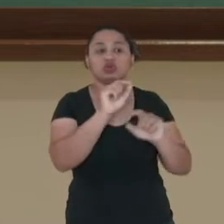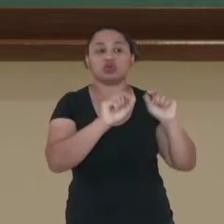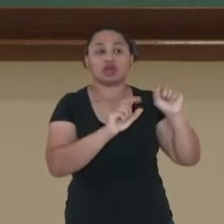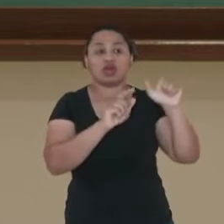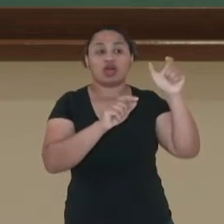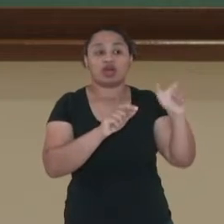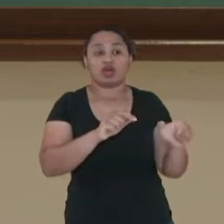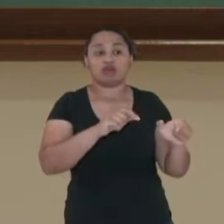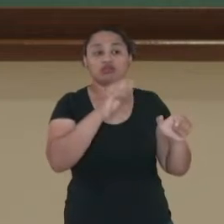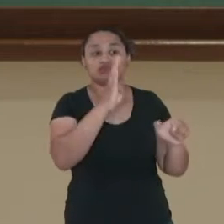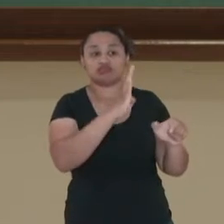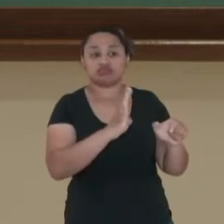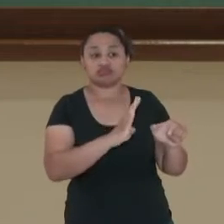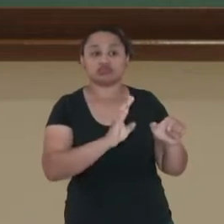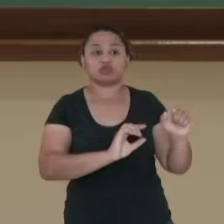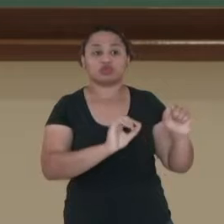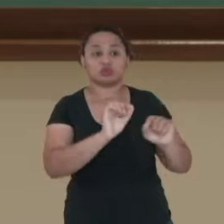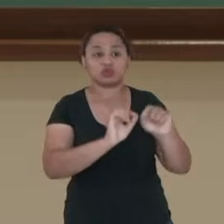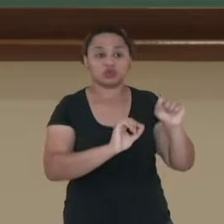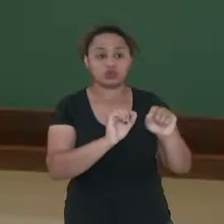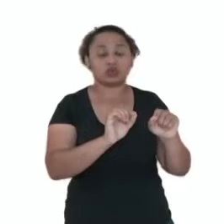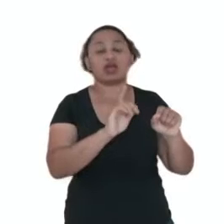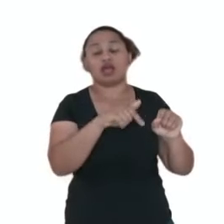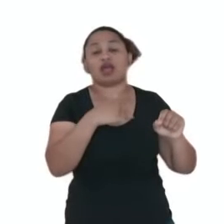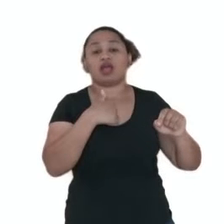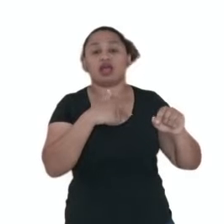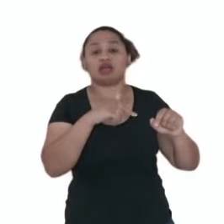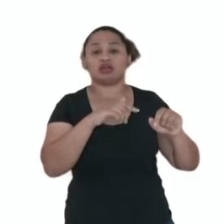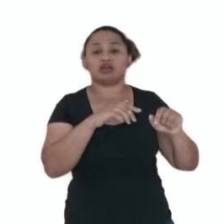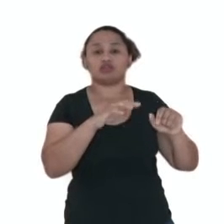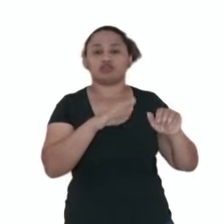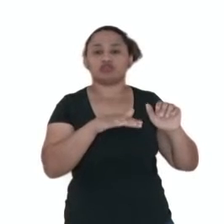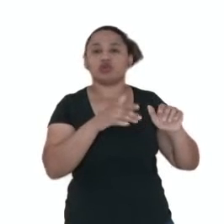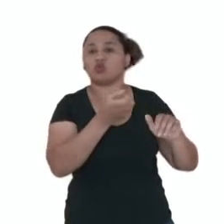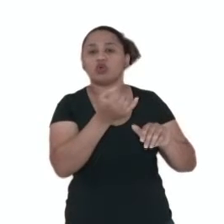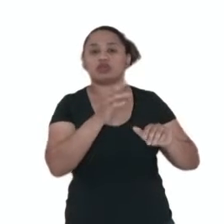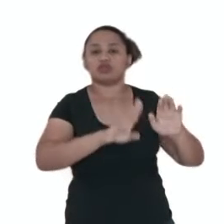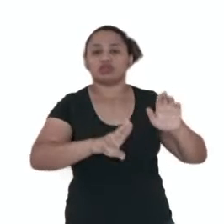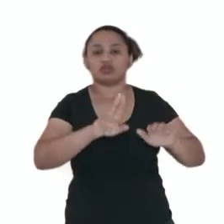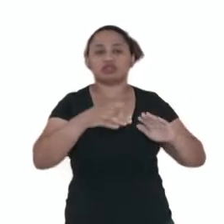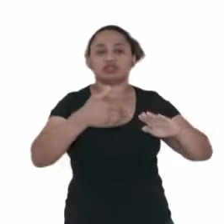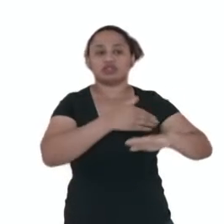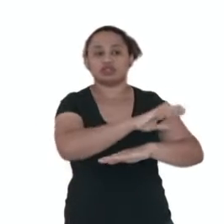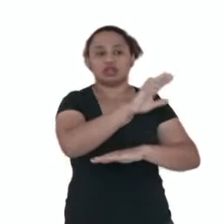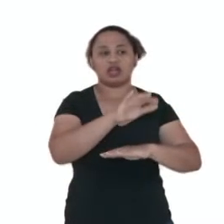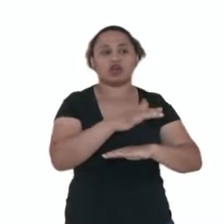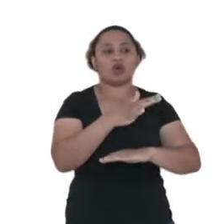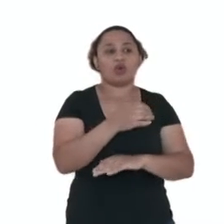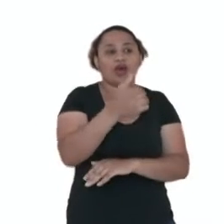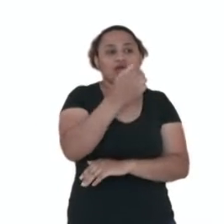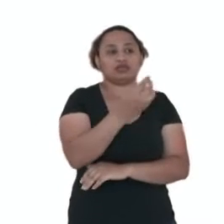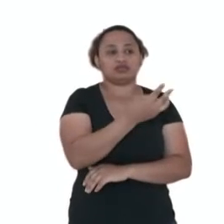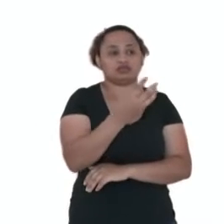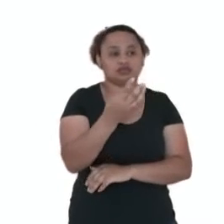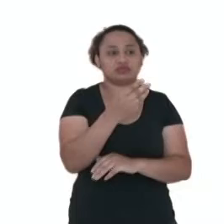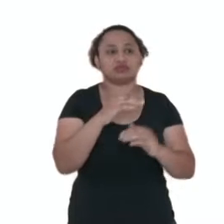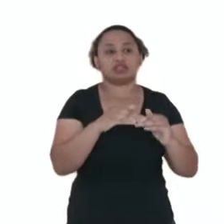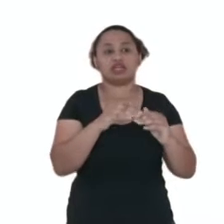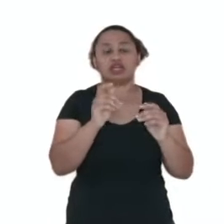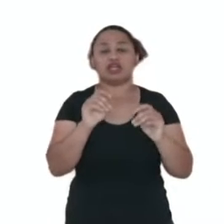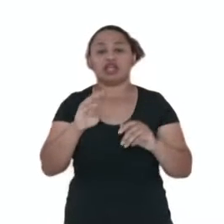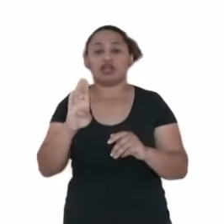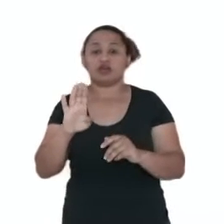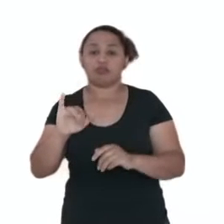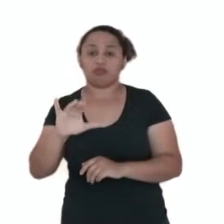do Brasil, né? Então, nós temos aqui a pegada ecológica brasileira aqui perto de 3 e aqui a